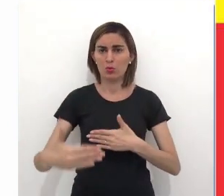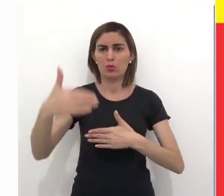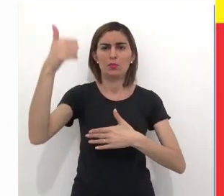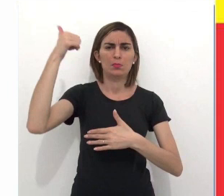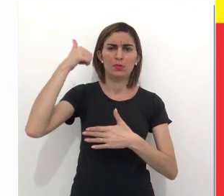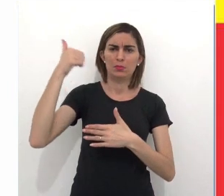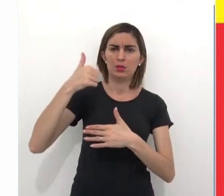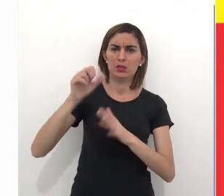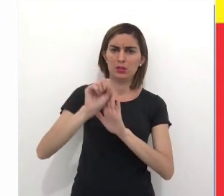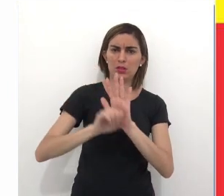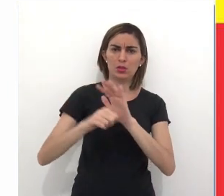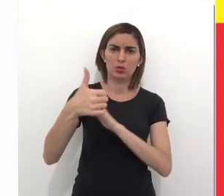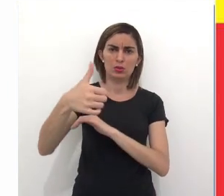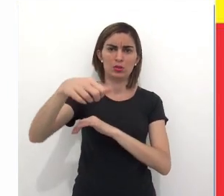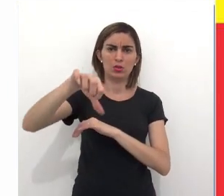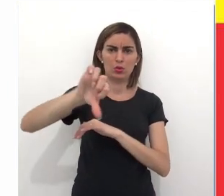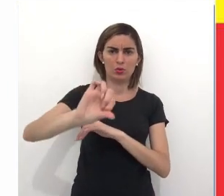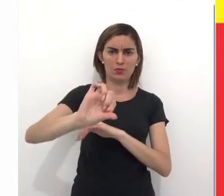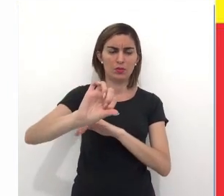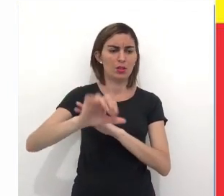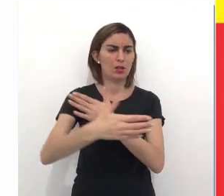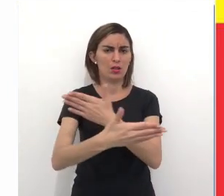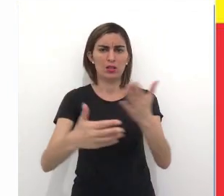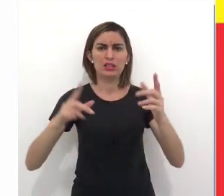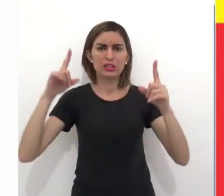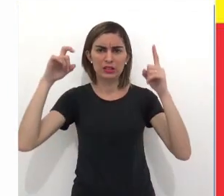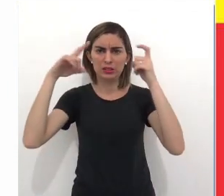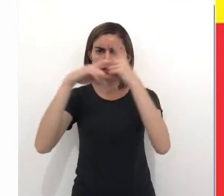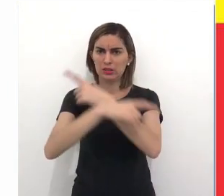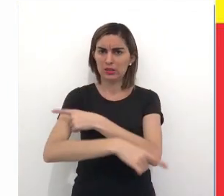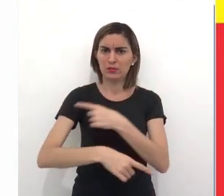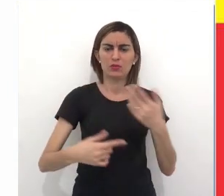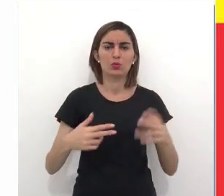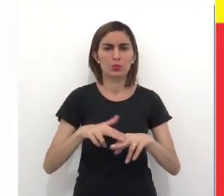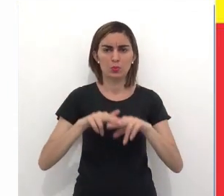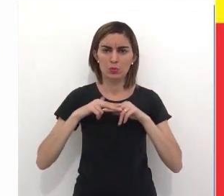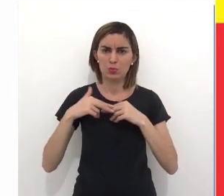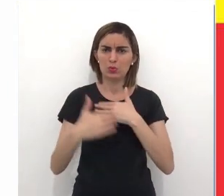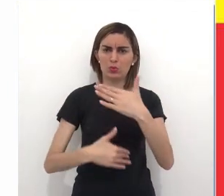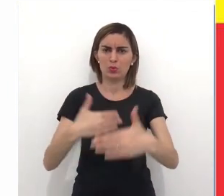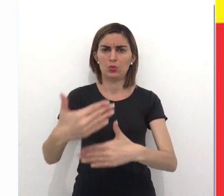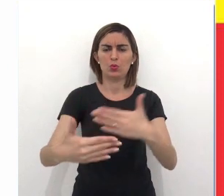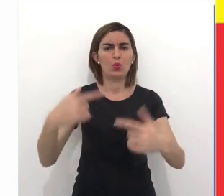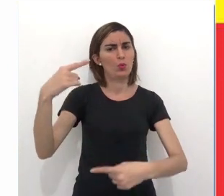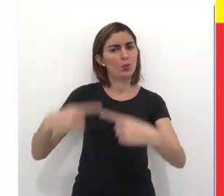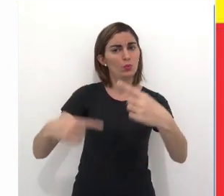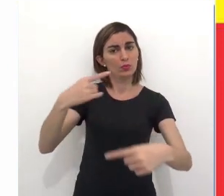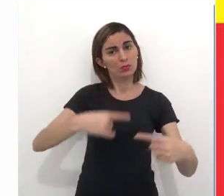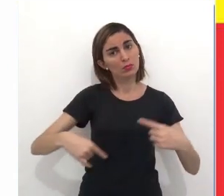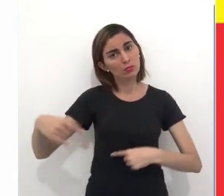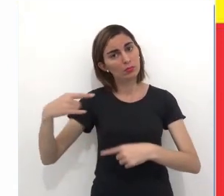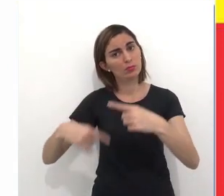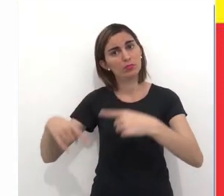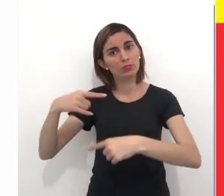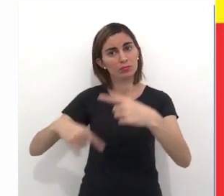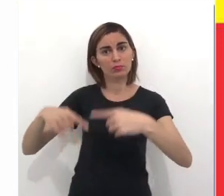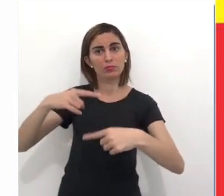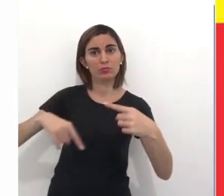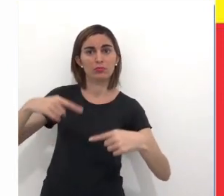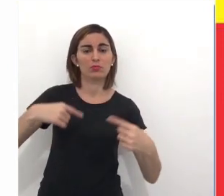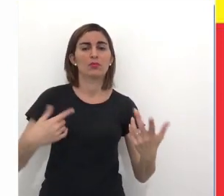os primórdios do século XIX, estas dificuldades resultaram na eclosão de conflitos. Não